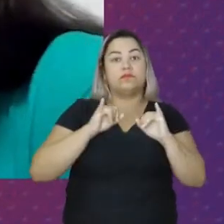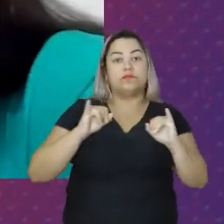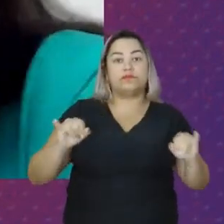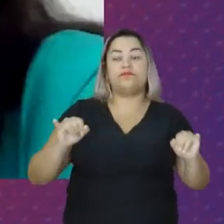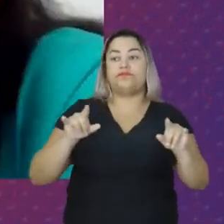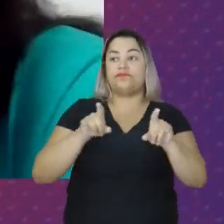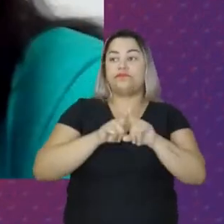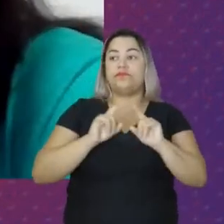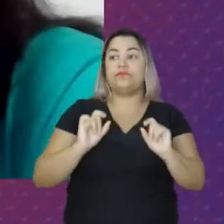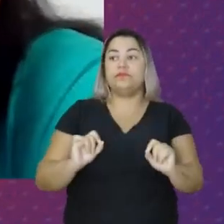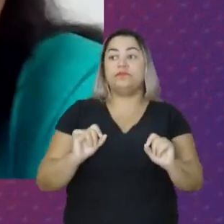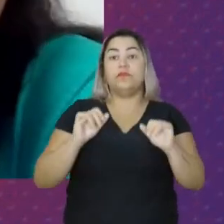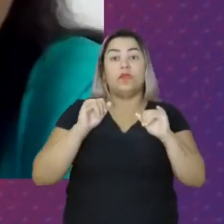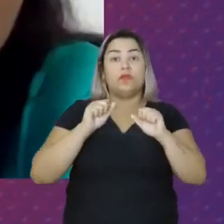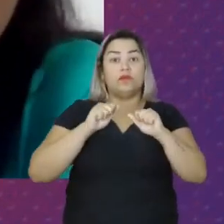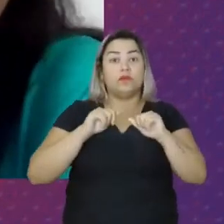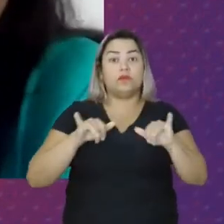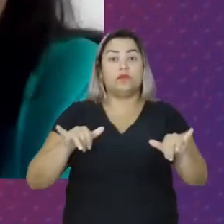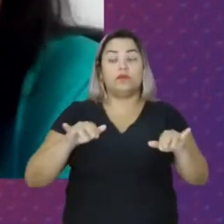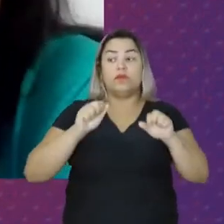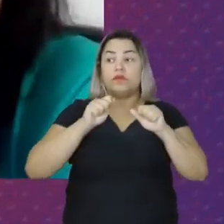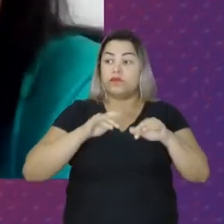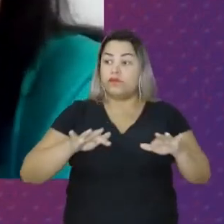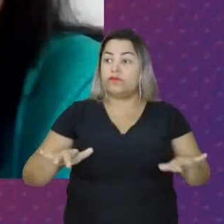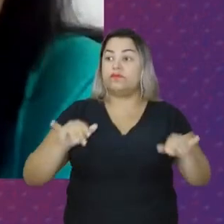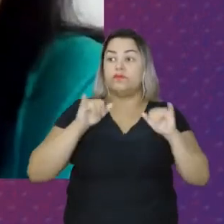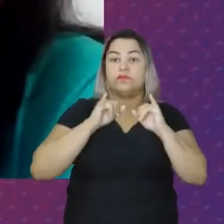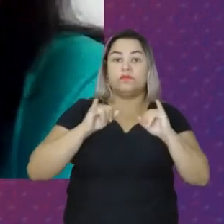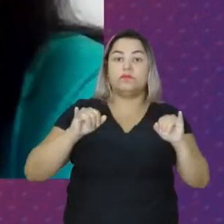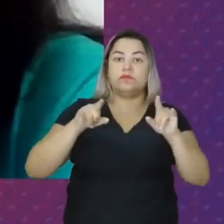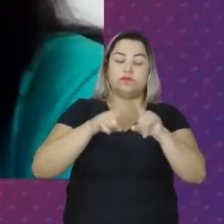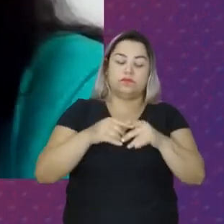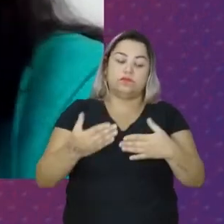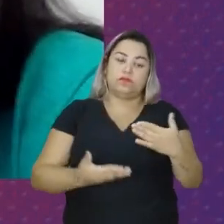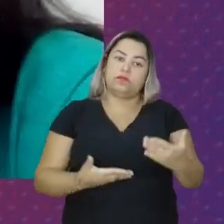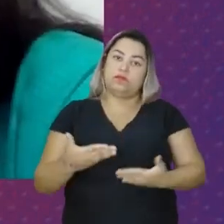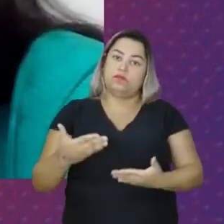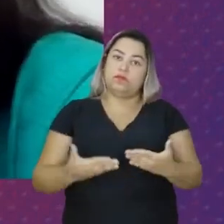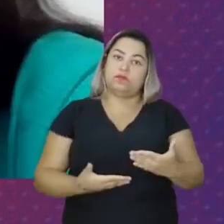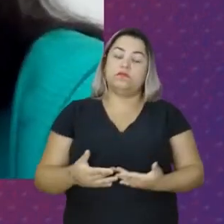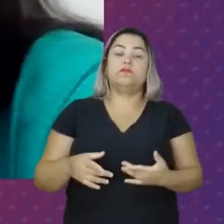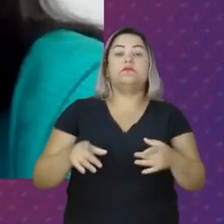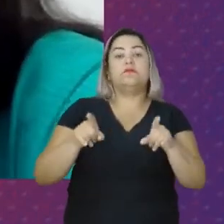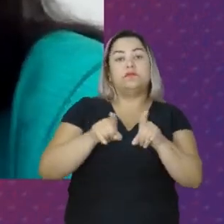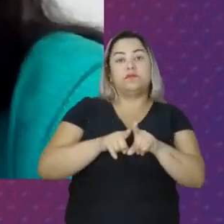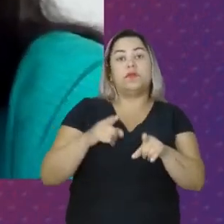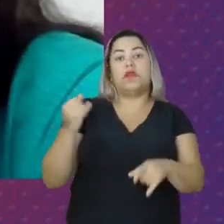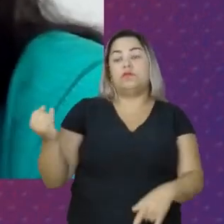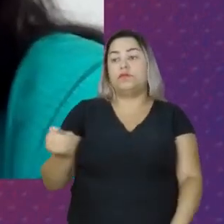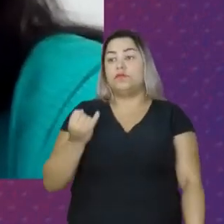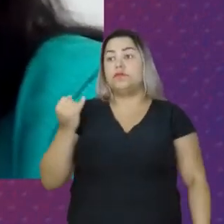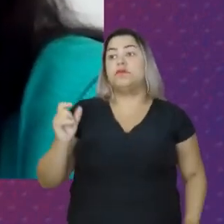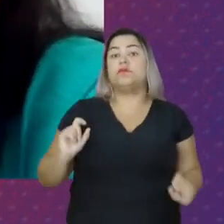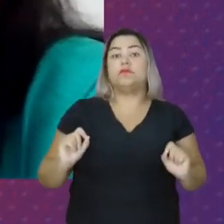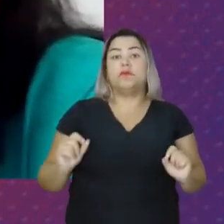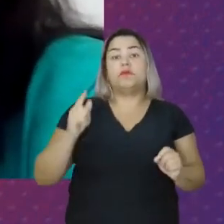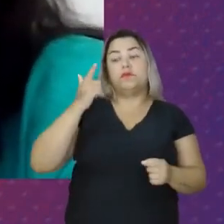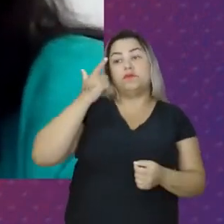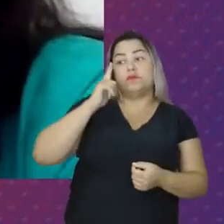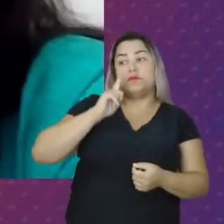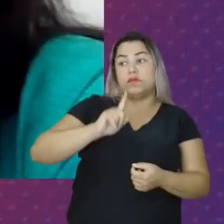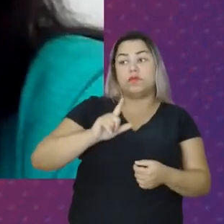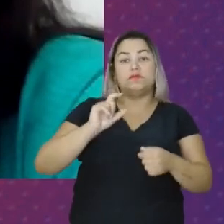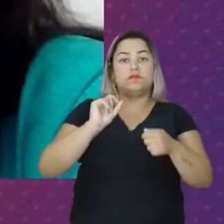ela dissemina informações sobre serviços, por isso ela sempre tem que estar bem atualizada, e ela, mais importante ainda, consegue